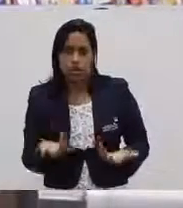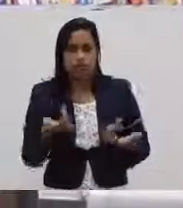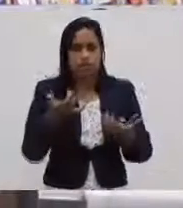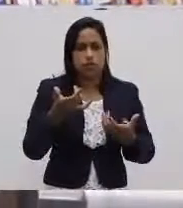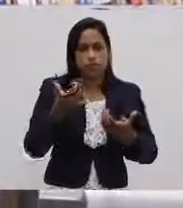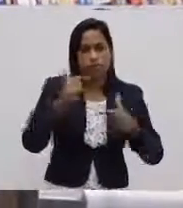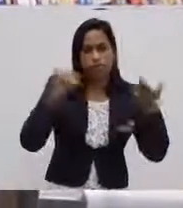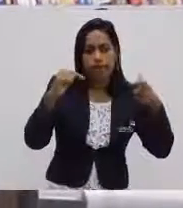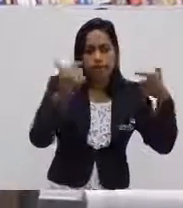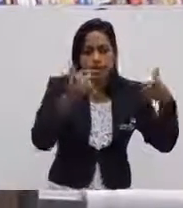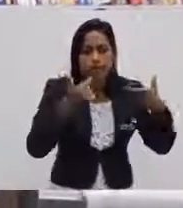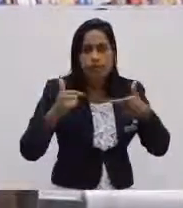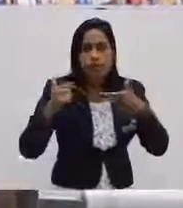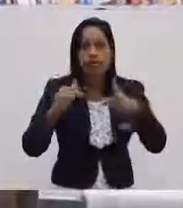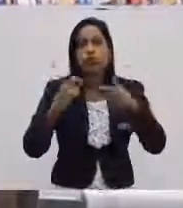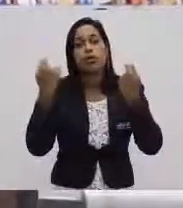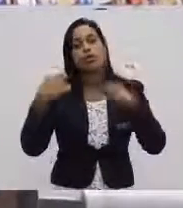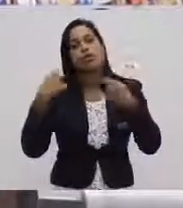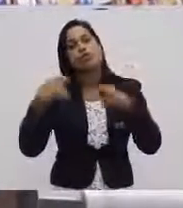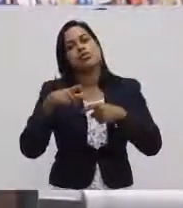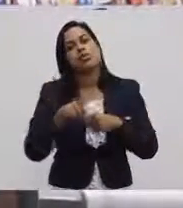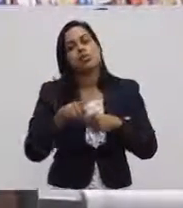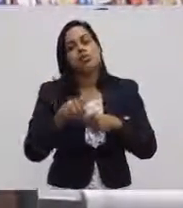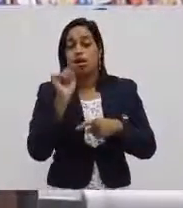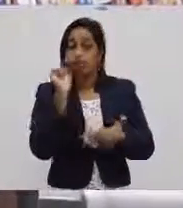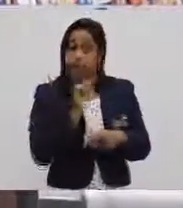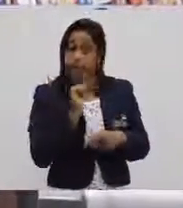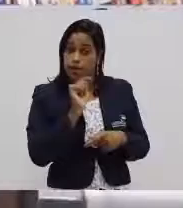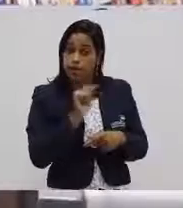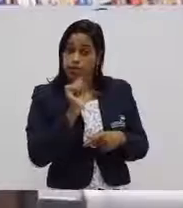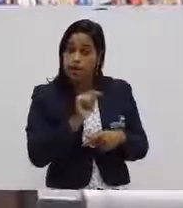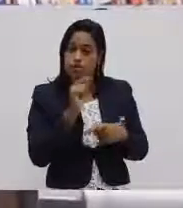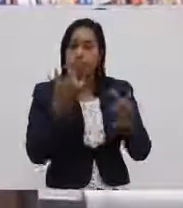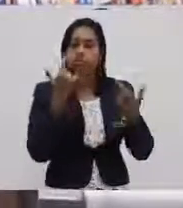as operações necessárias. Este arranjo é